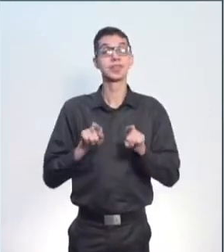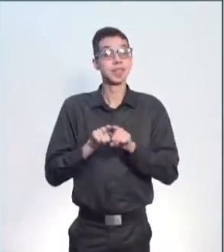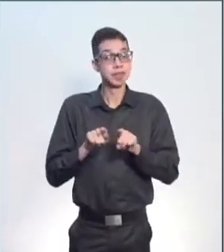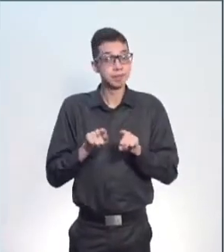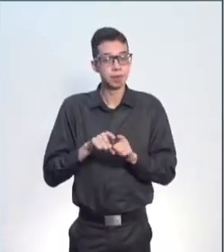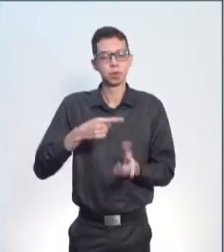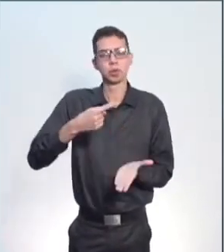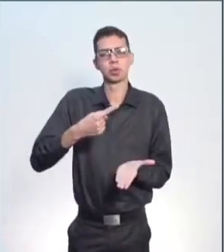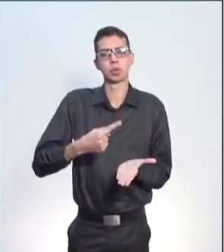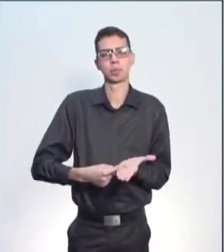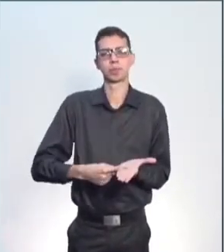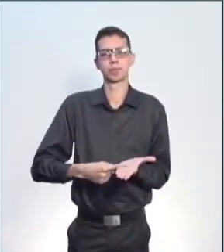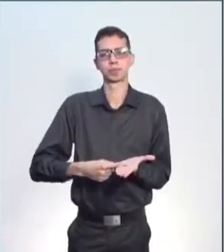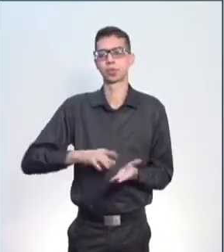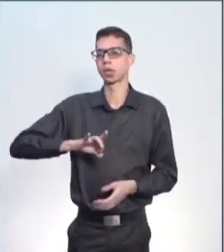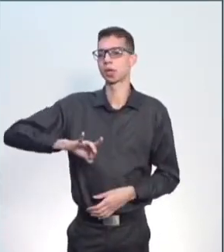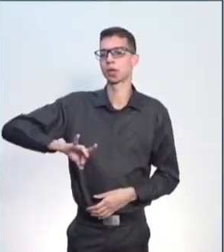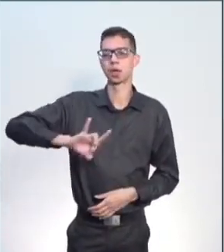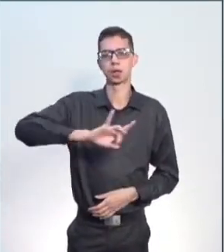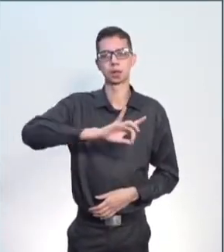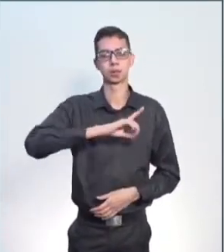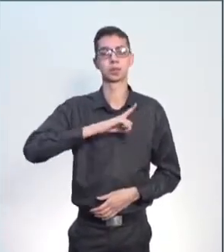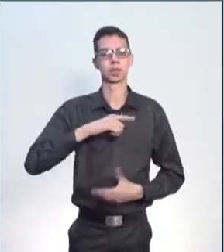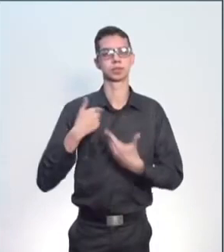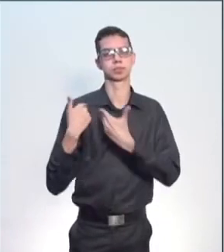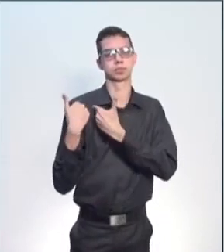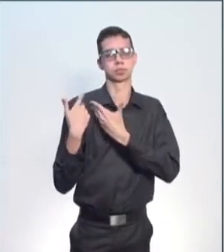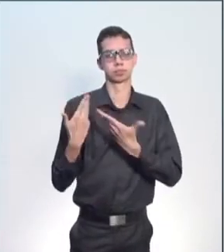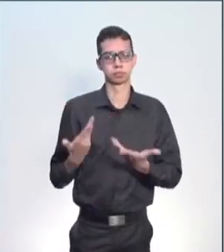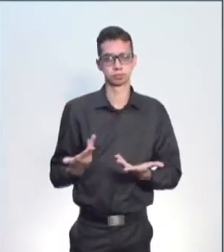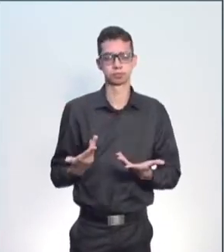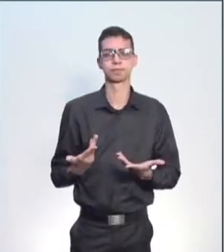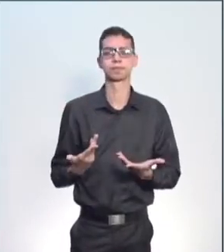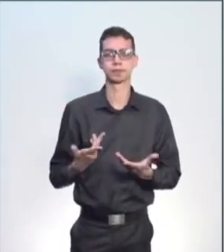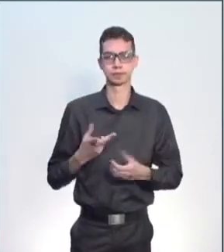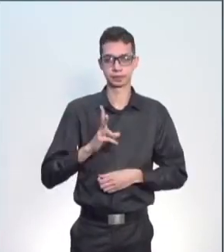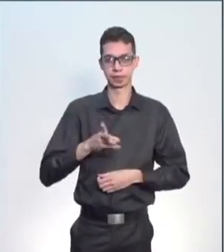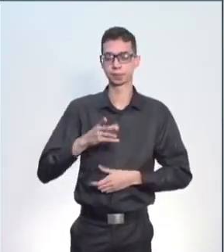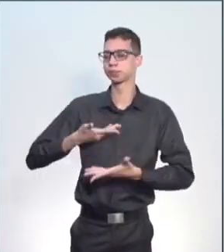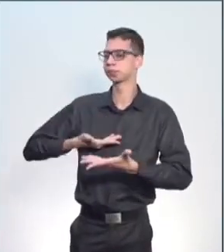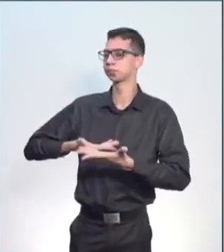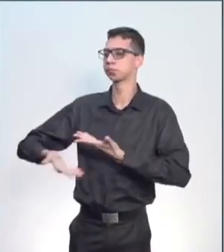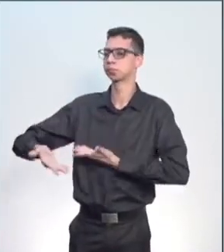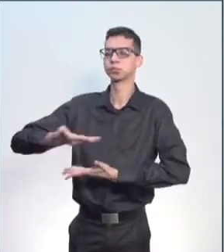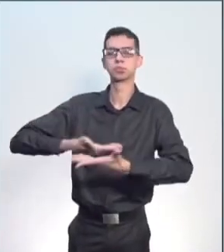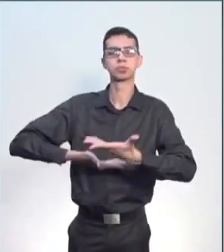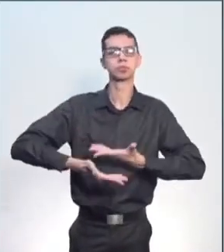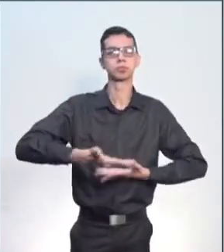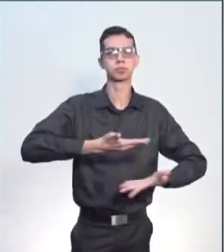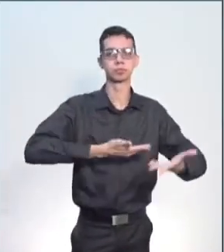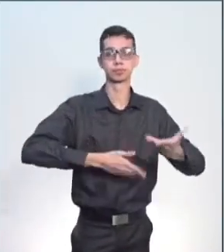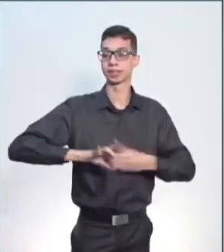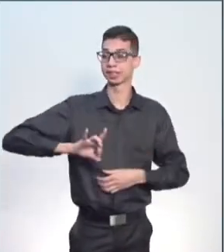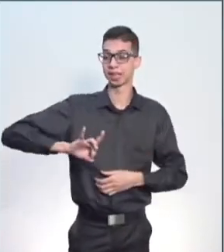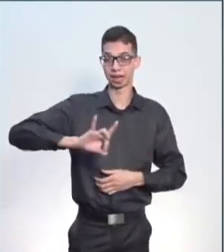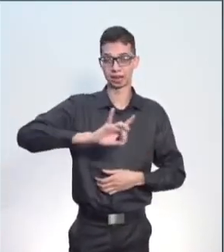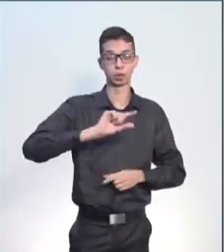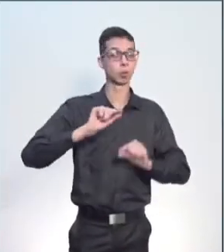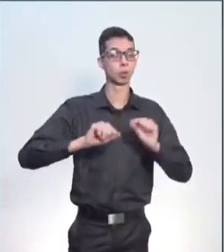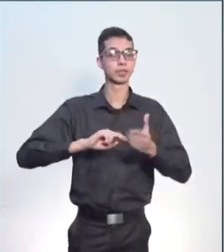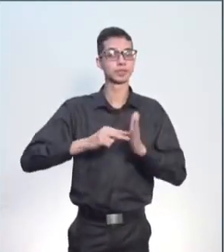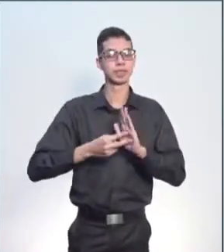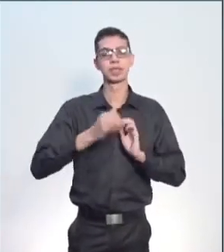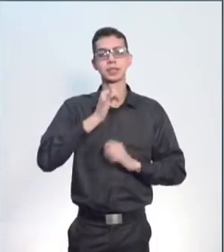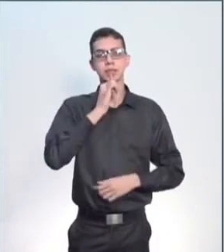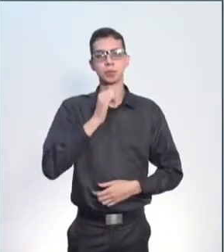às outras e cada uma delas a todas. É o famoso... um por todos e